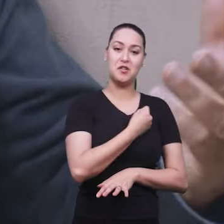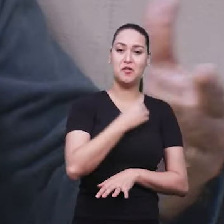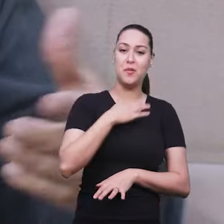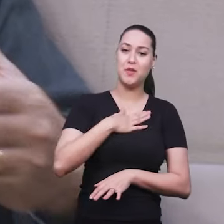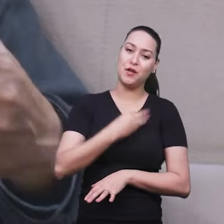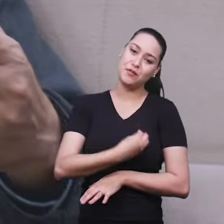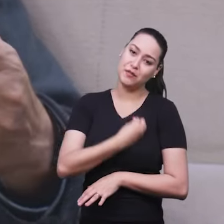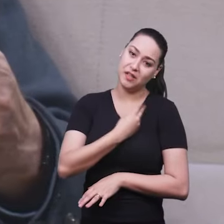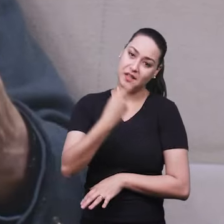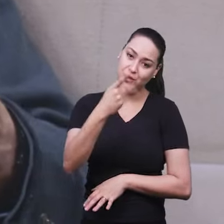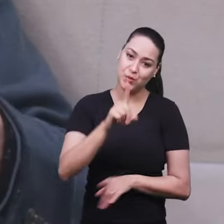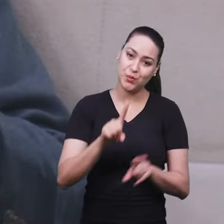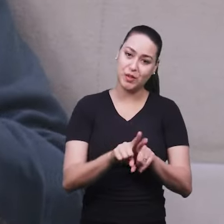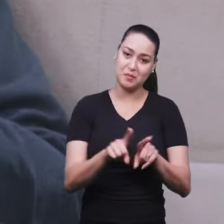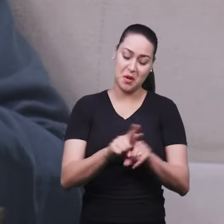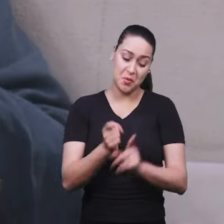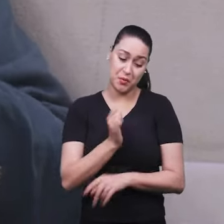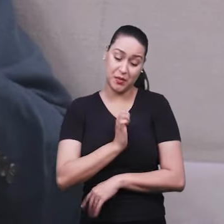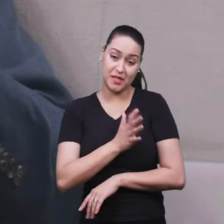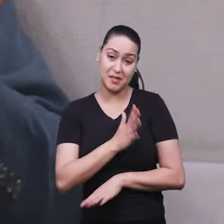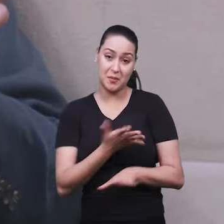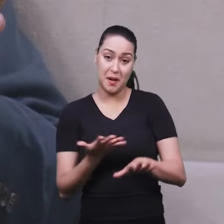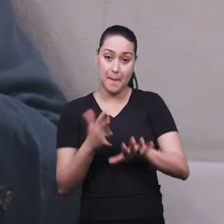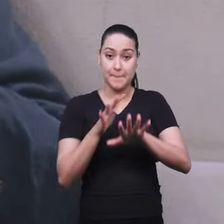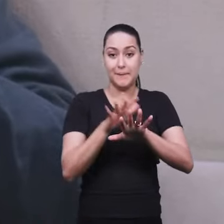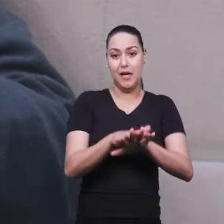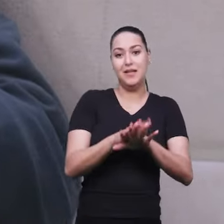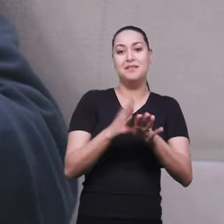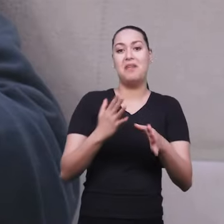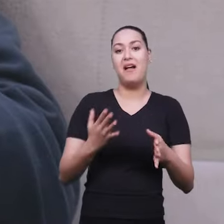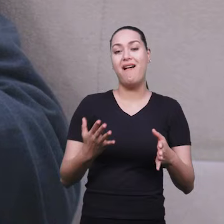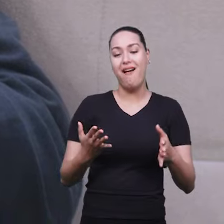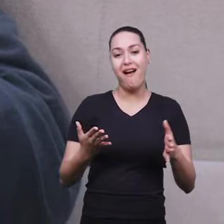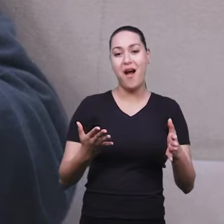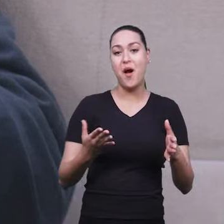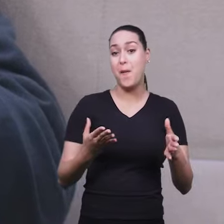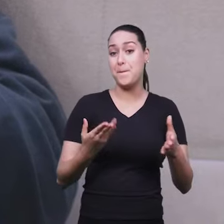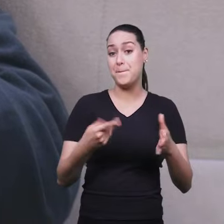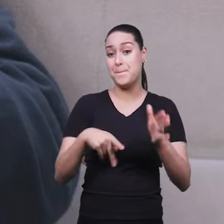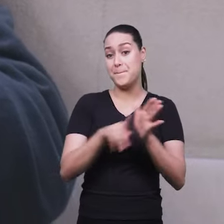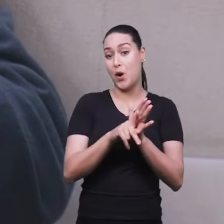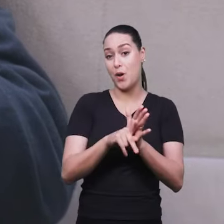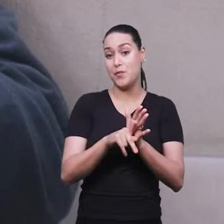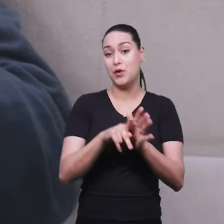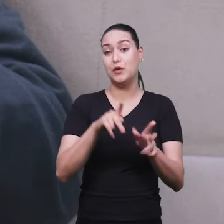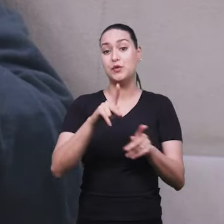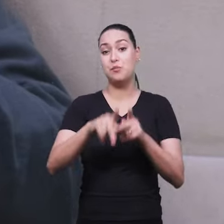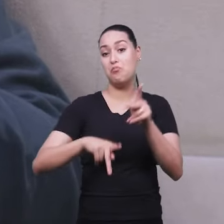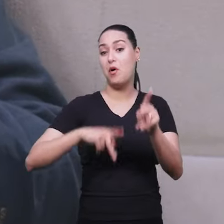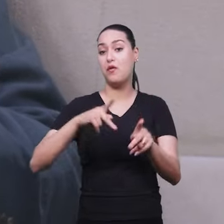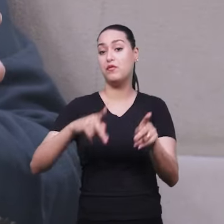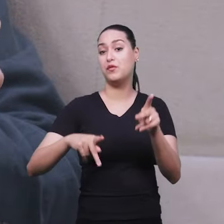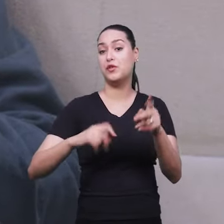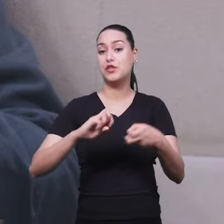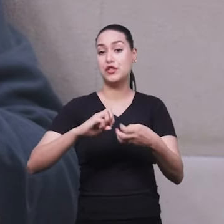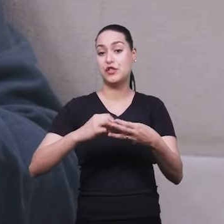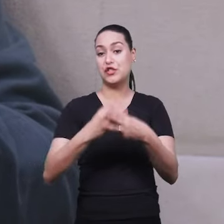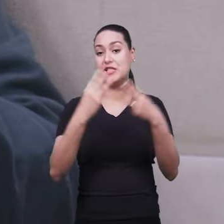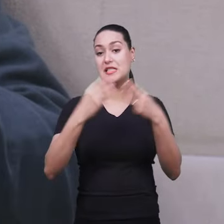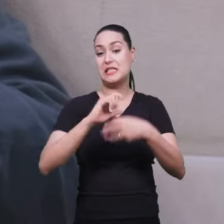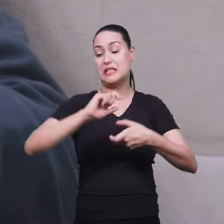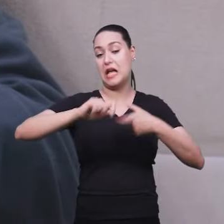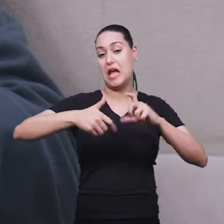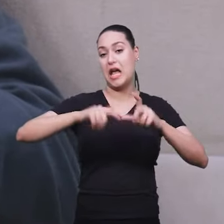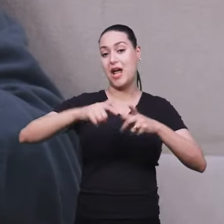vida, a nossa vida, o nosso coração, né? Para fazer parte, hoje, do Israel espiritual. Amém.